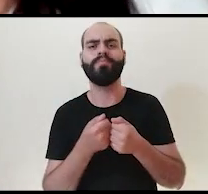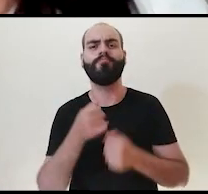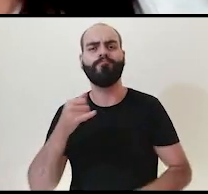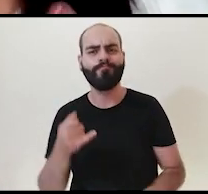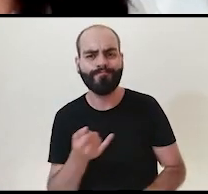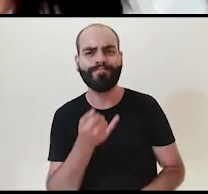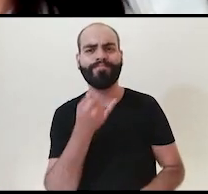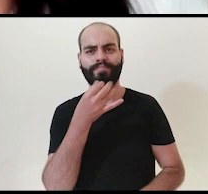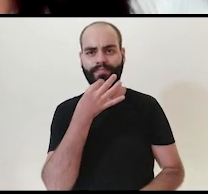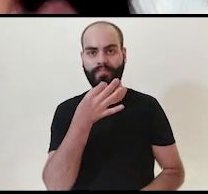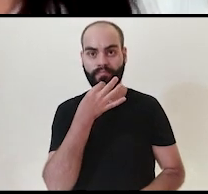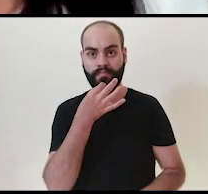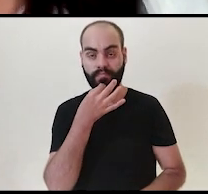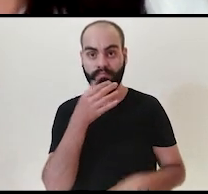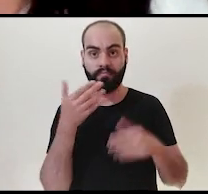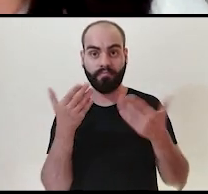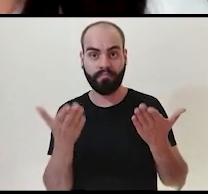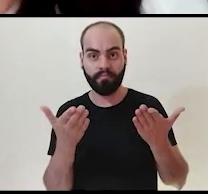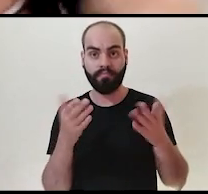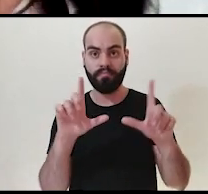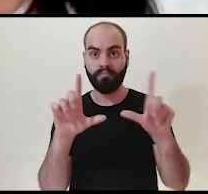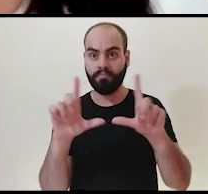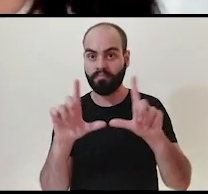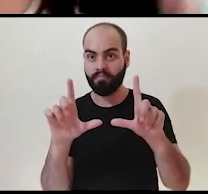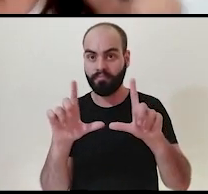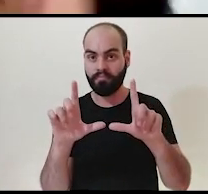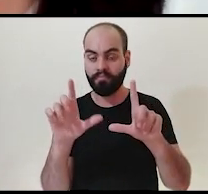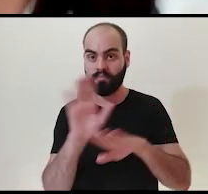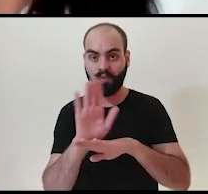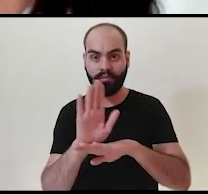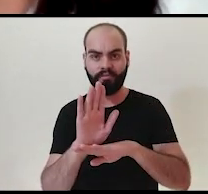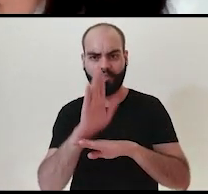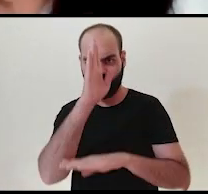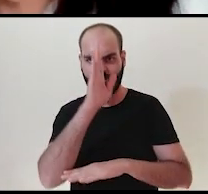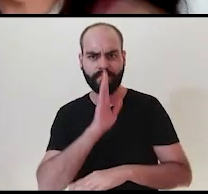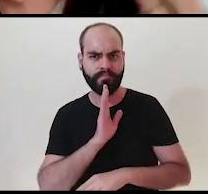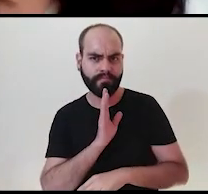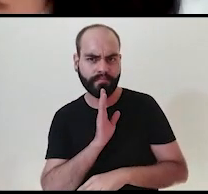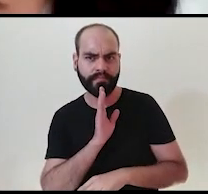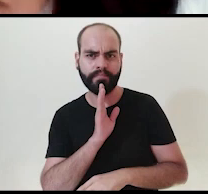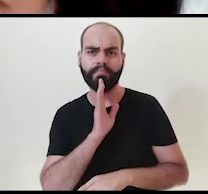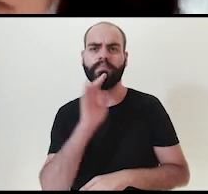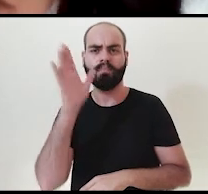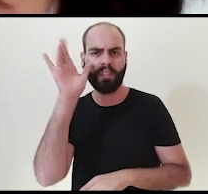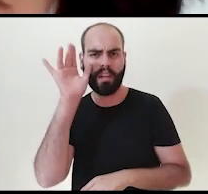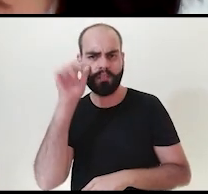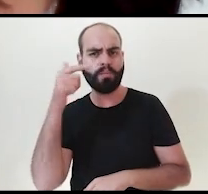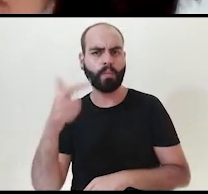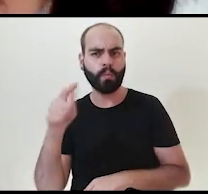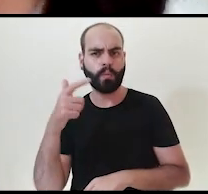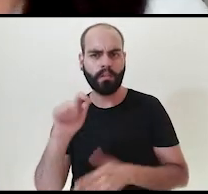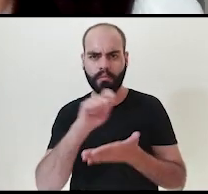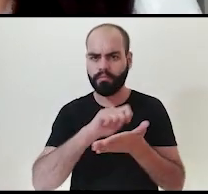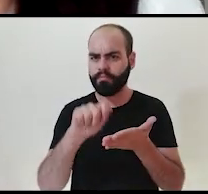falou. Como o conteúdo é gratuito e é online, você pode assistir de novo, separa um caderno, anota tudo que ela